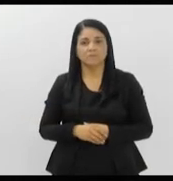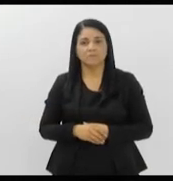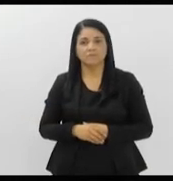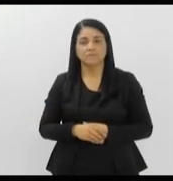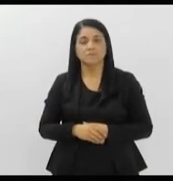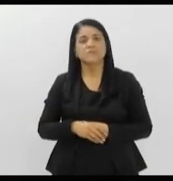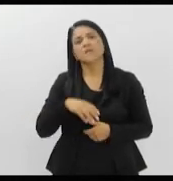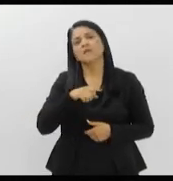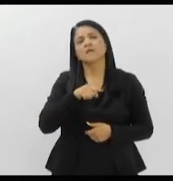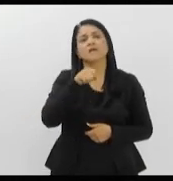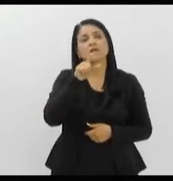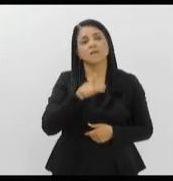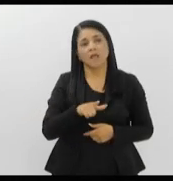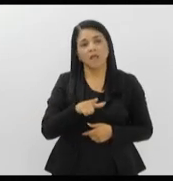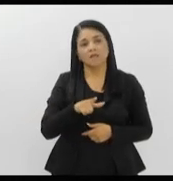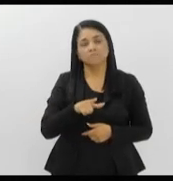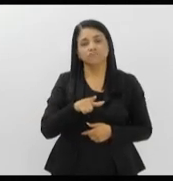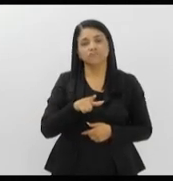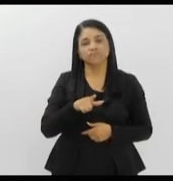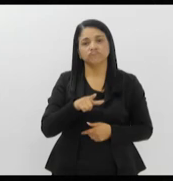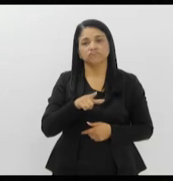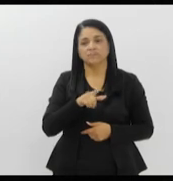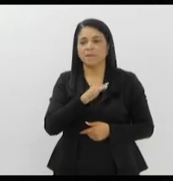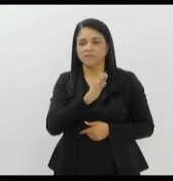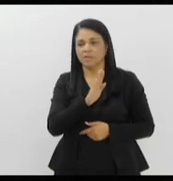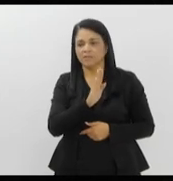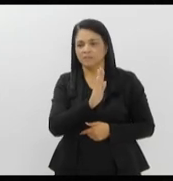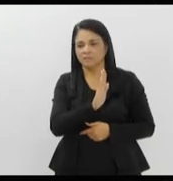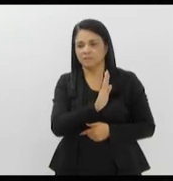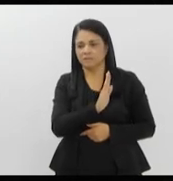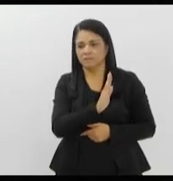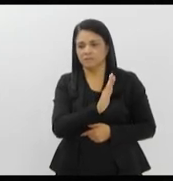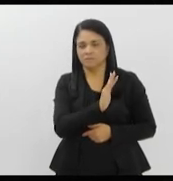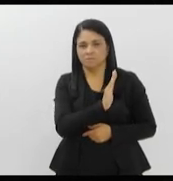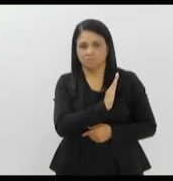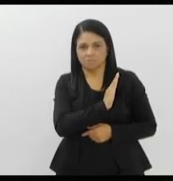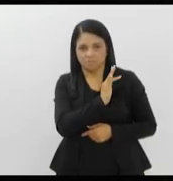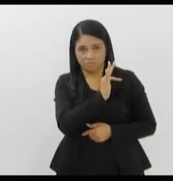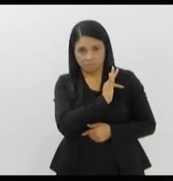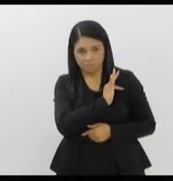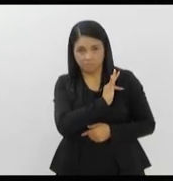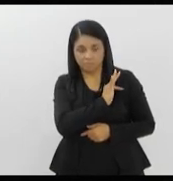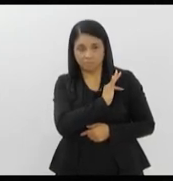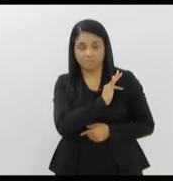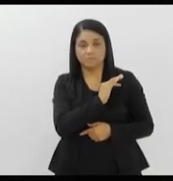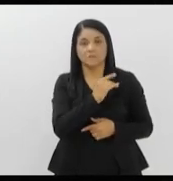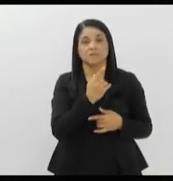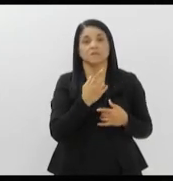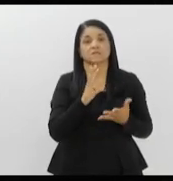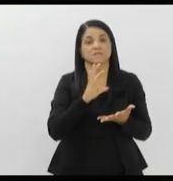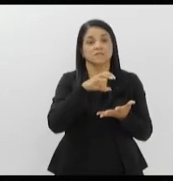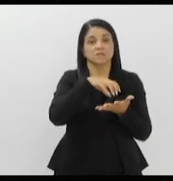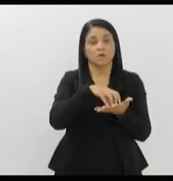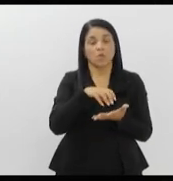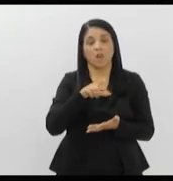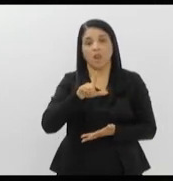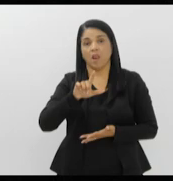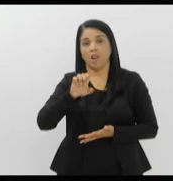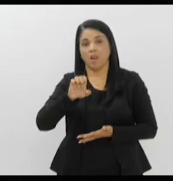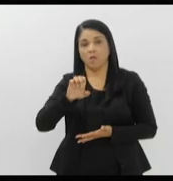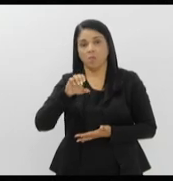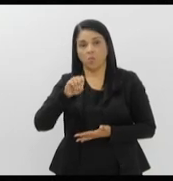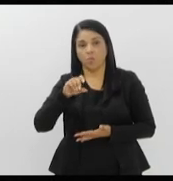quem vem dos subúrbios da central da Leopoldina pode vir de